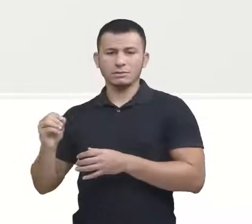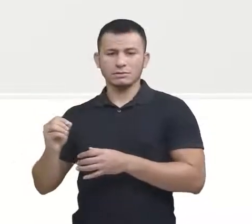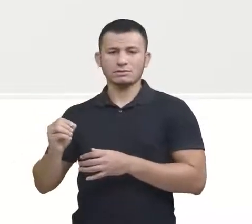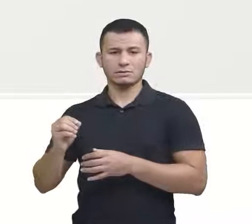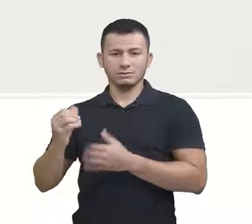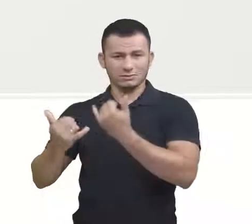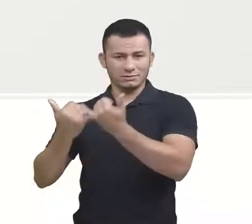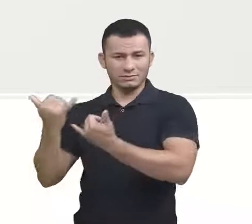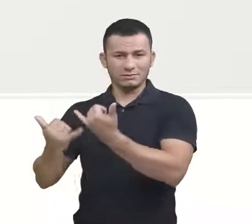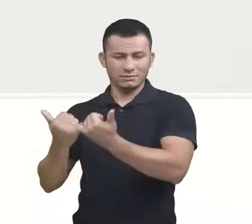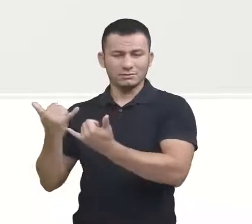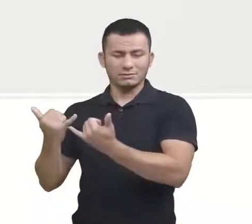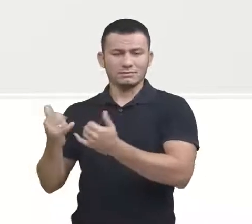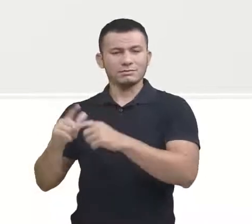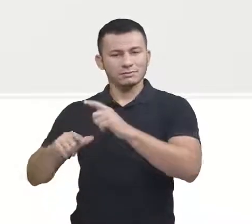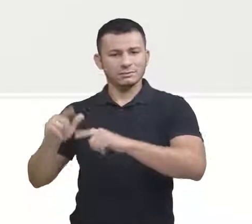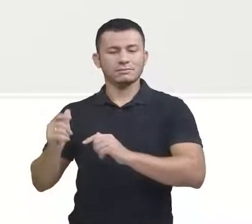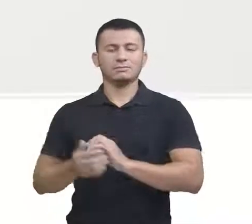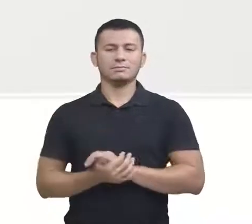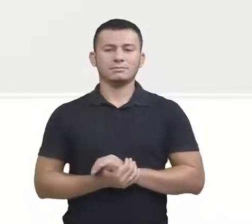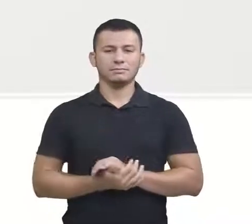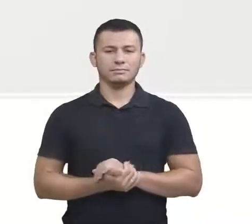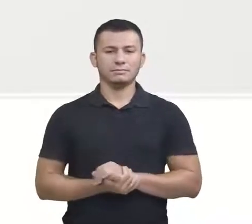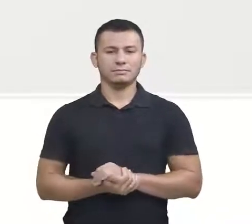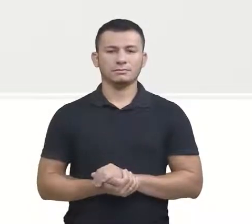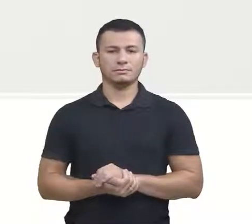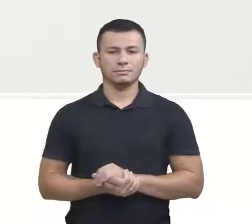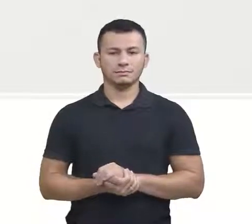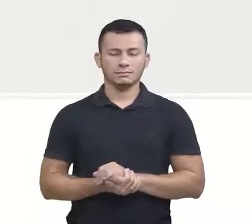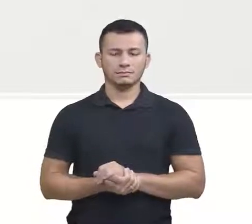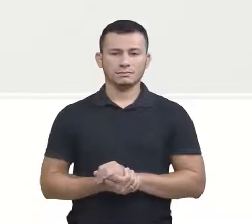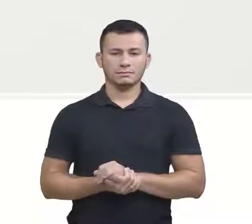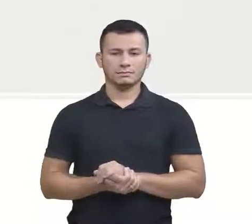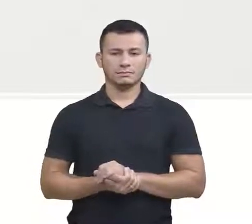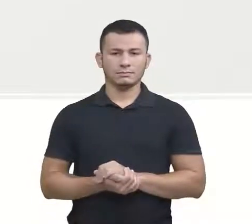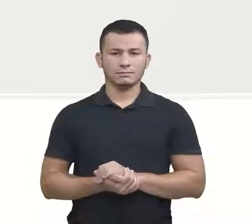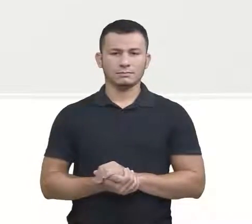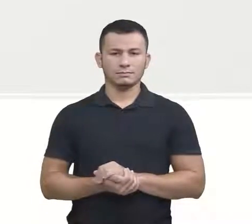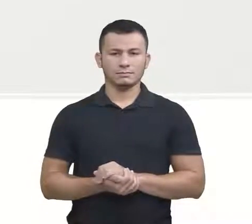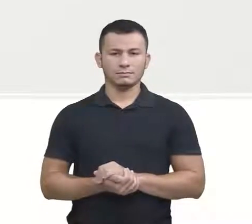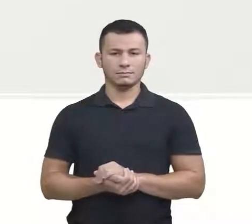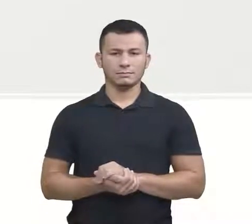10 10 10 10 10 10 10